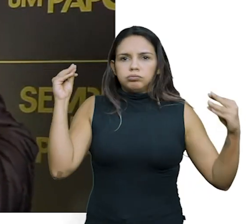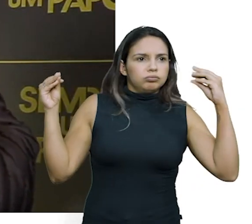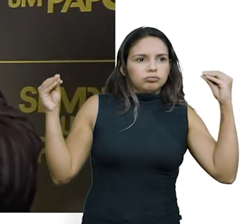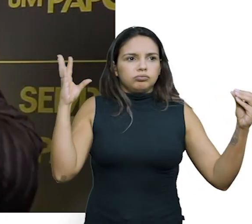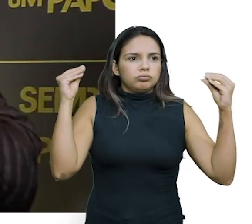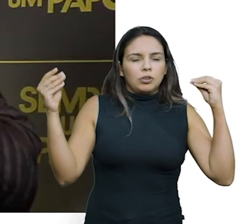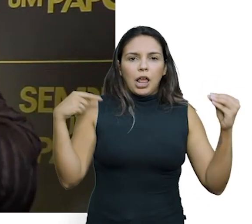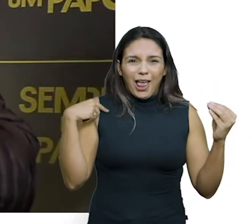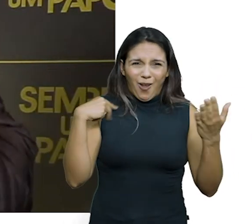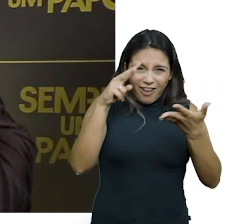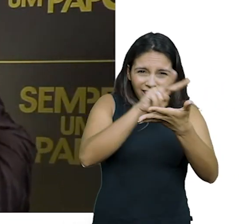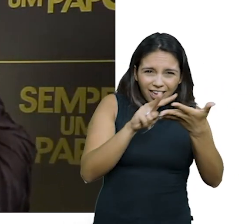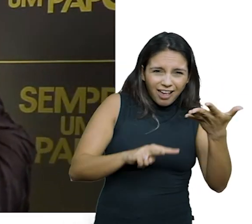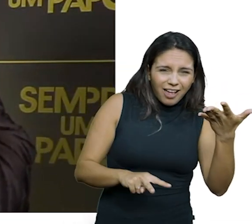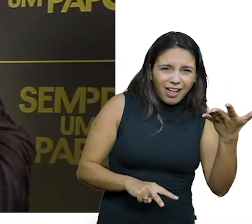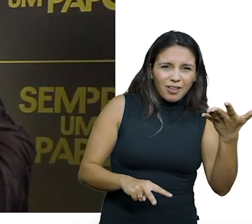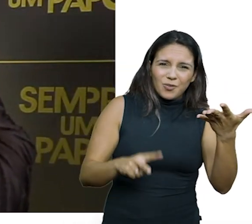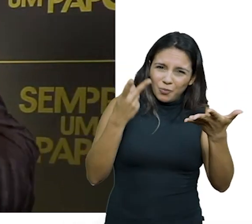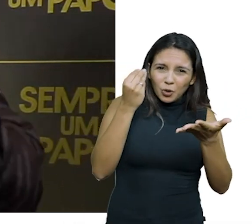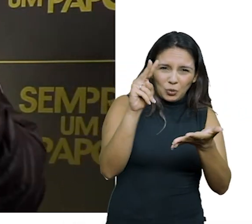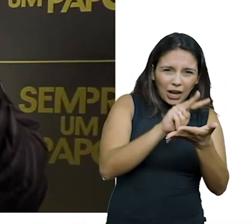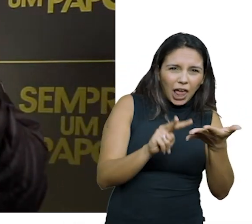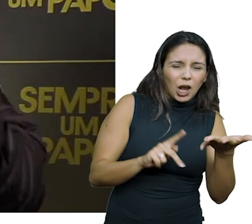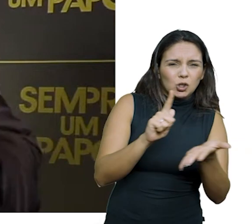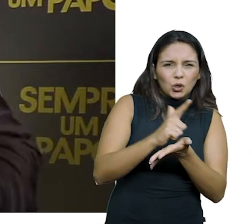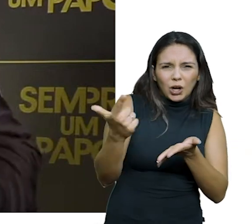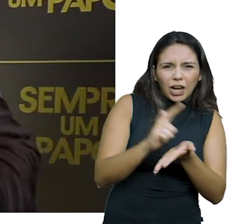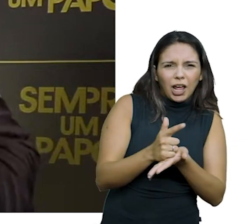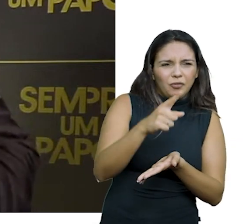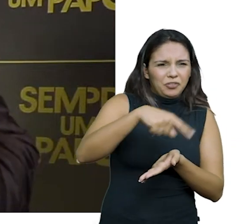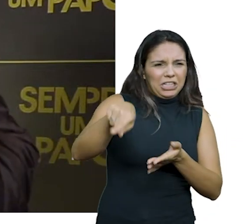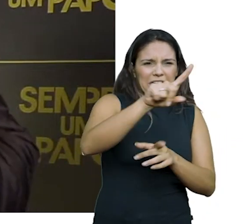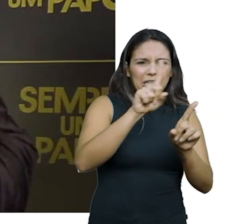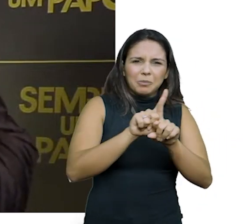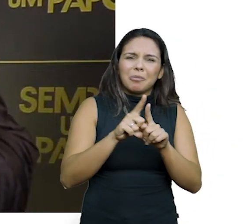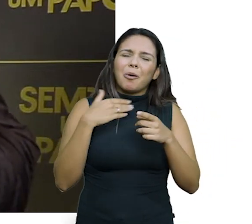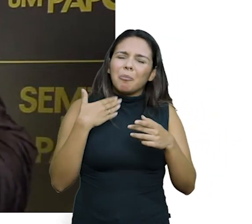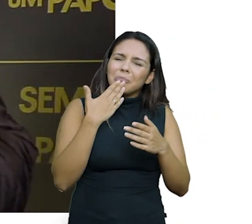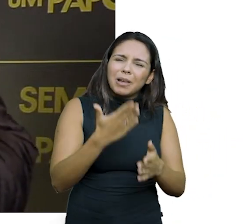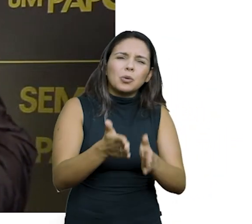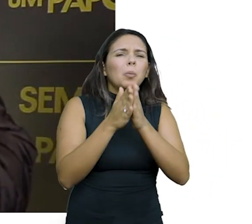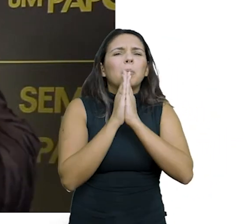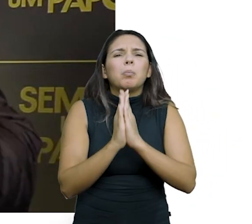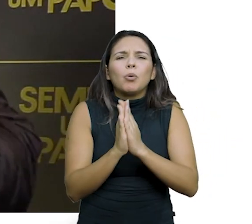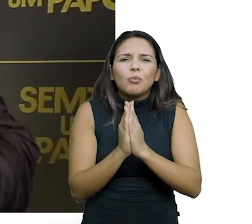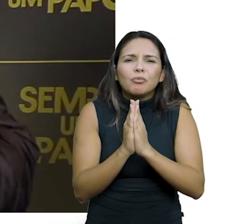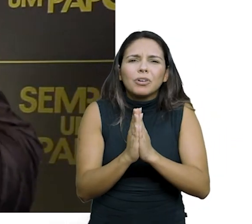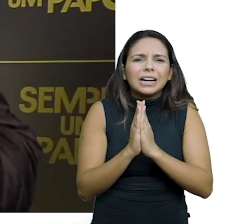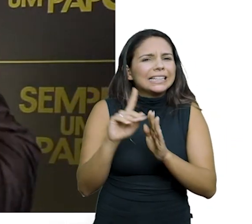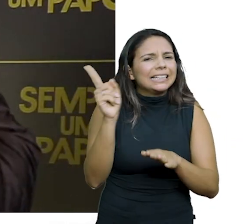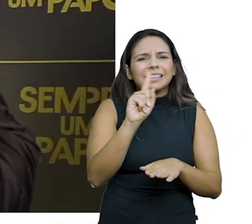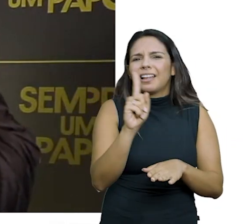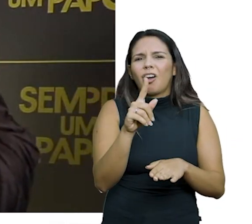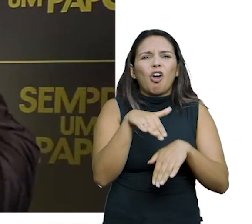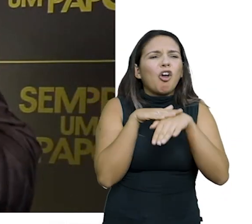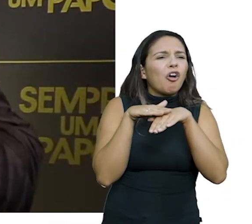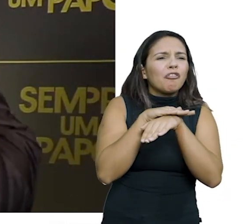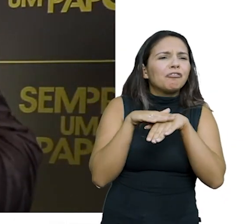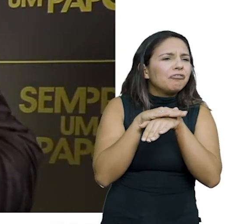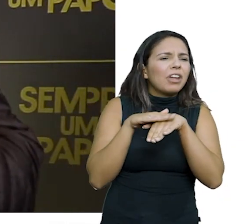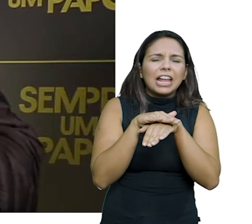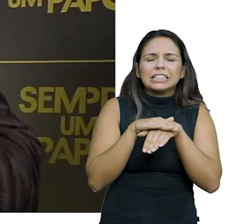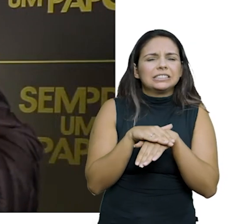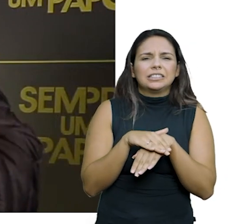Então, eu, como uma pessoa que leio o tempo inteiro sobre isso, vocês também, peço encarecidamente, não caiam em